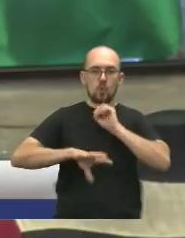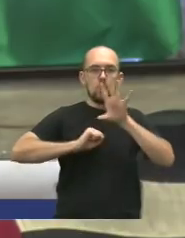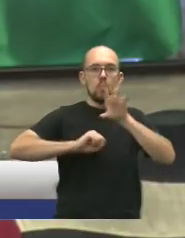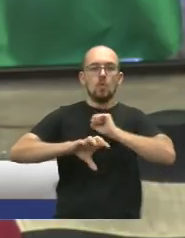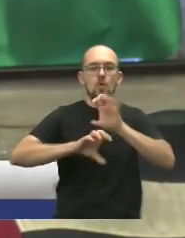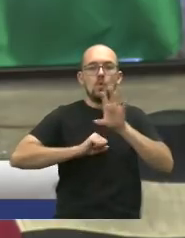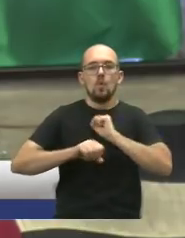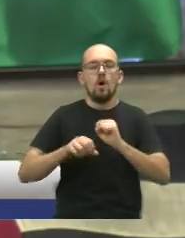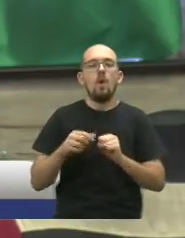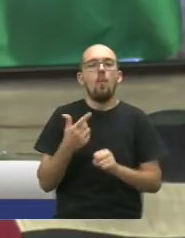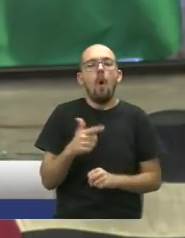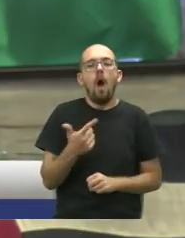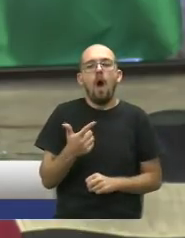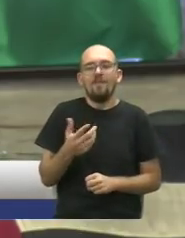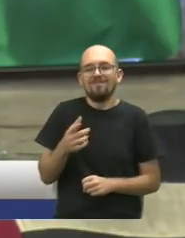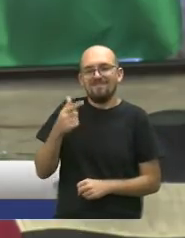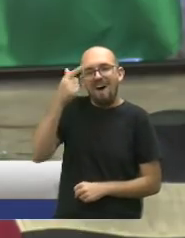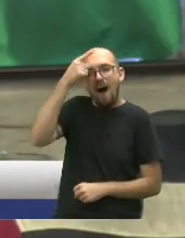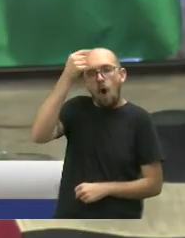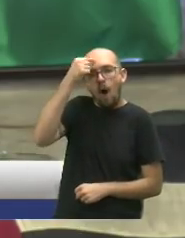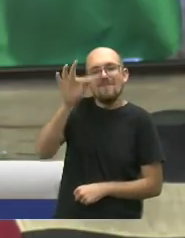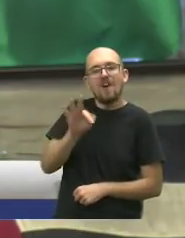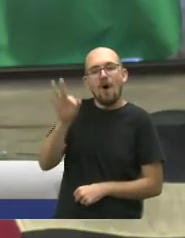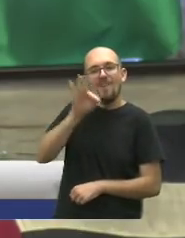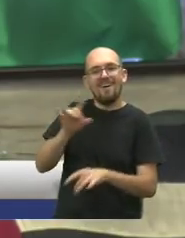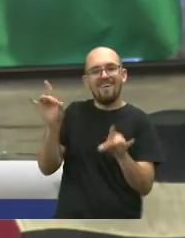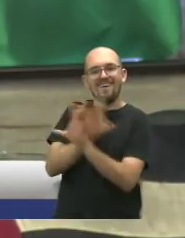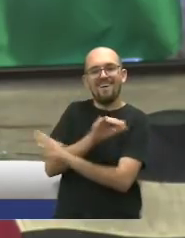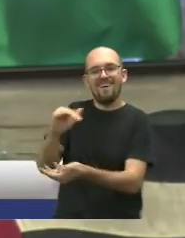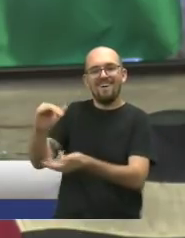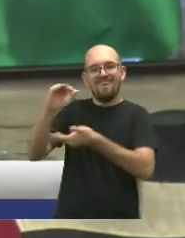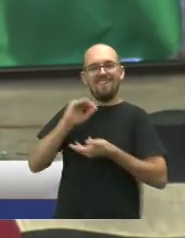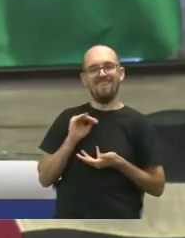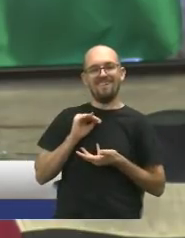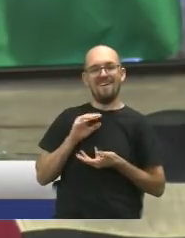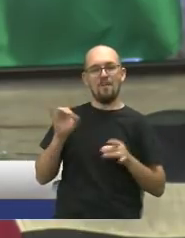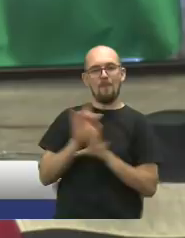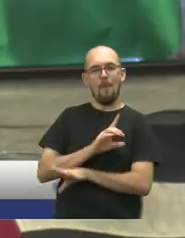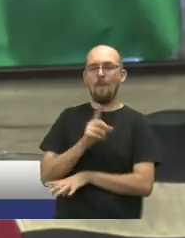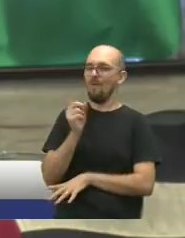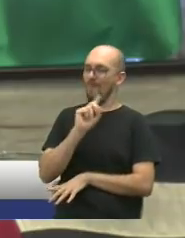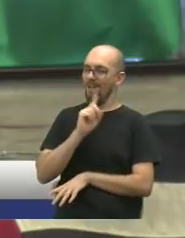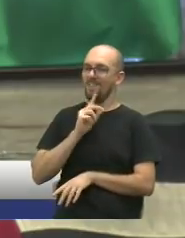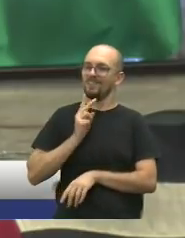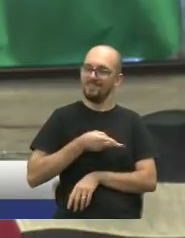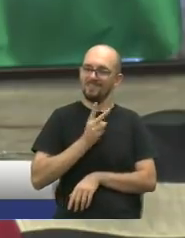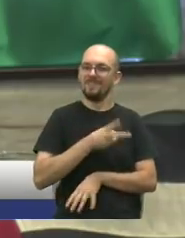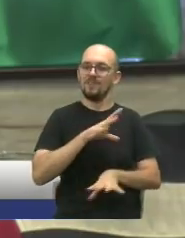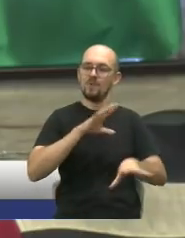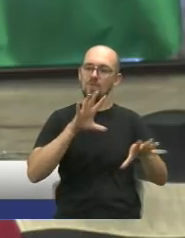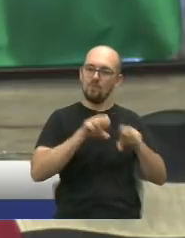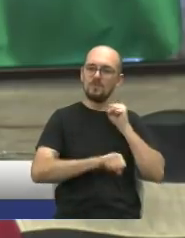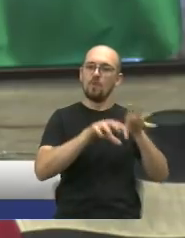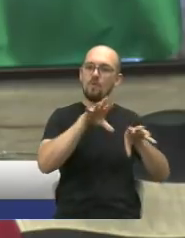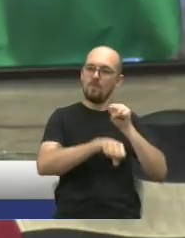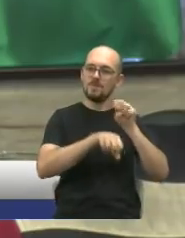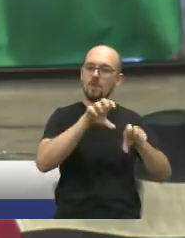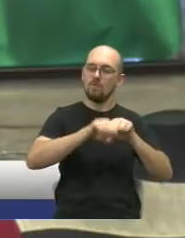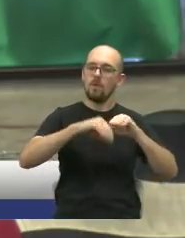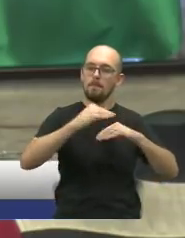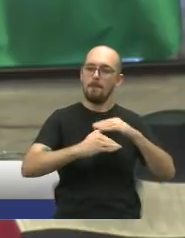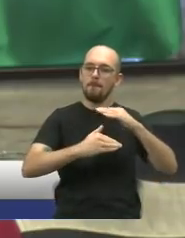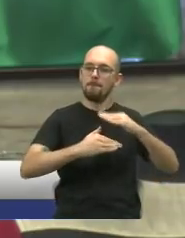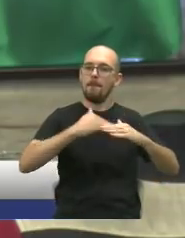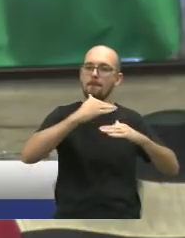não vem dada pela graduação, nós necessitamos sempre de uma formação continuada. E como a questão da Revolução Constitucionalista de 32